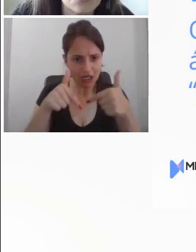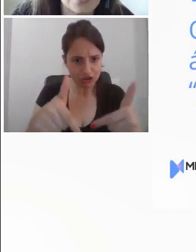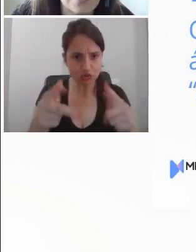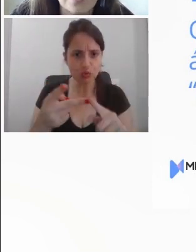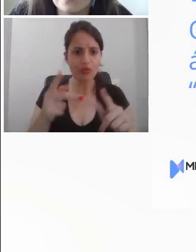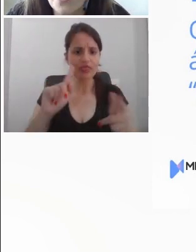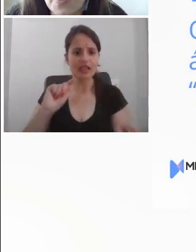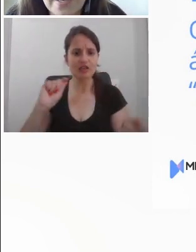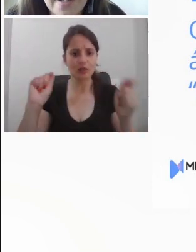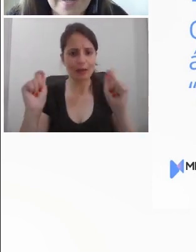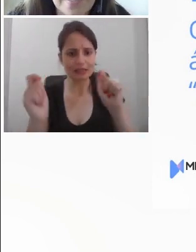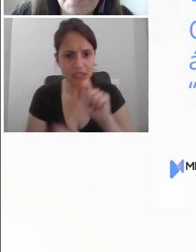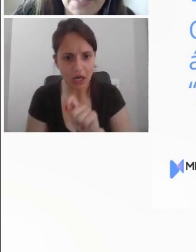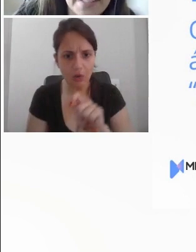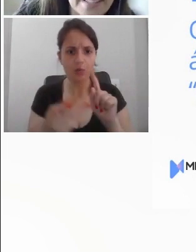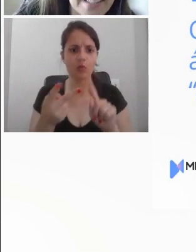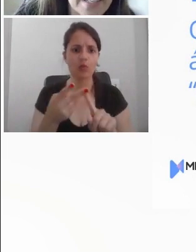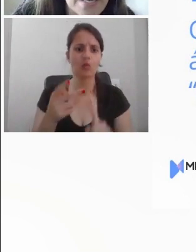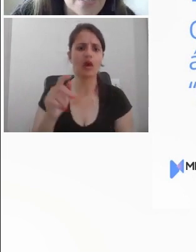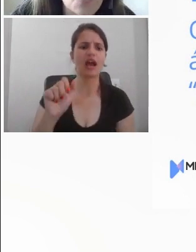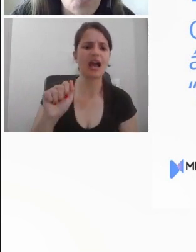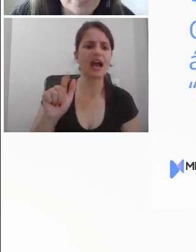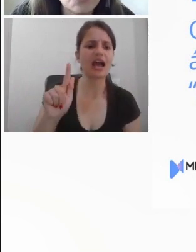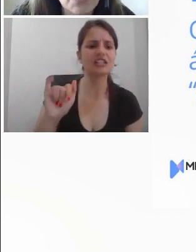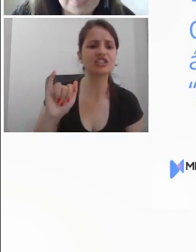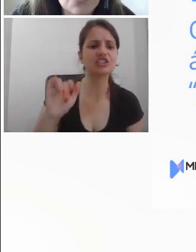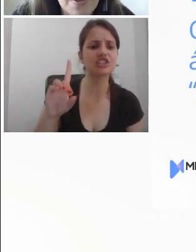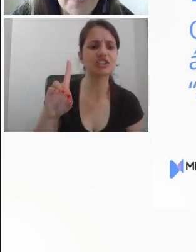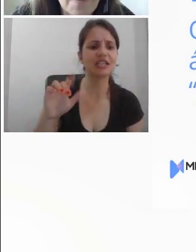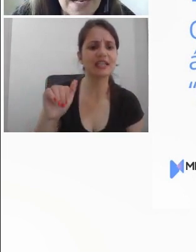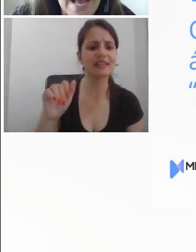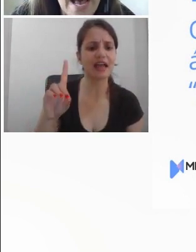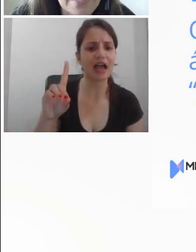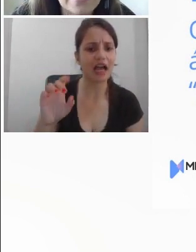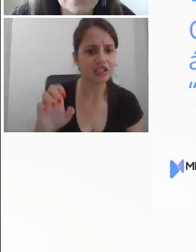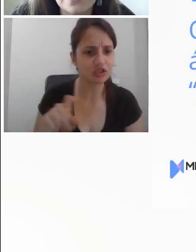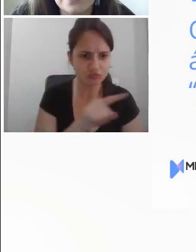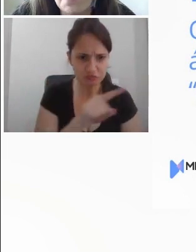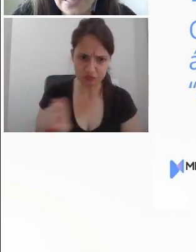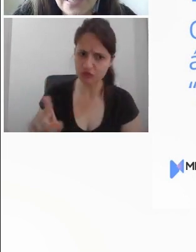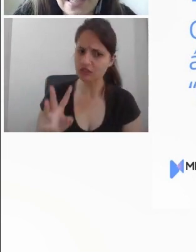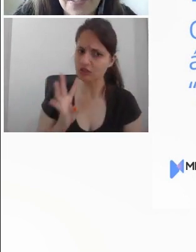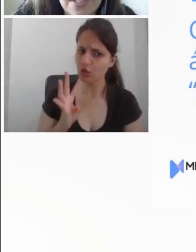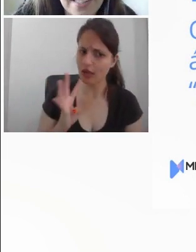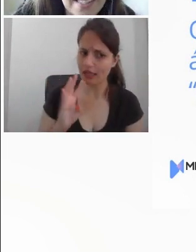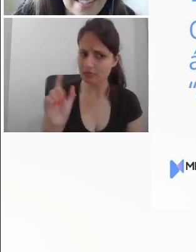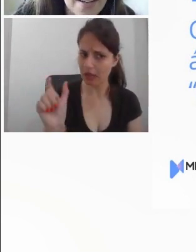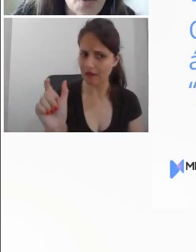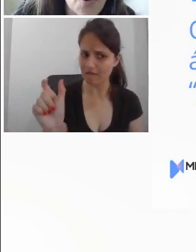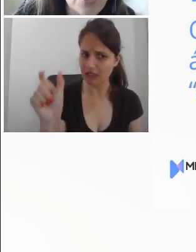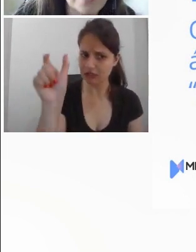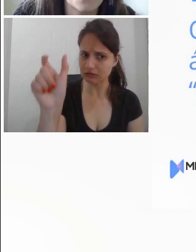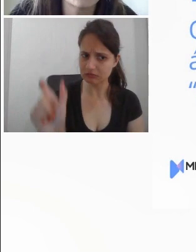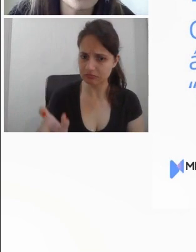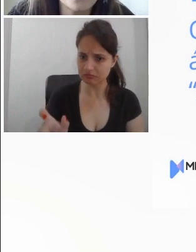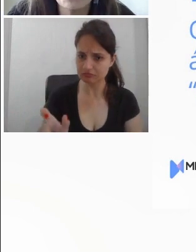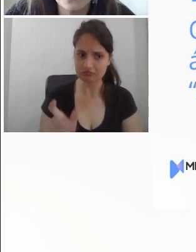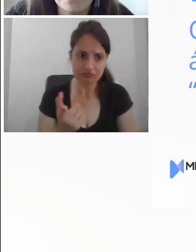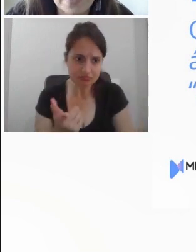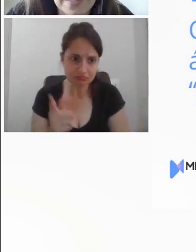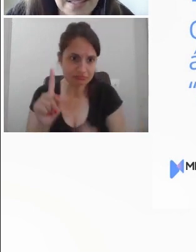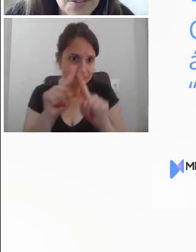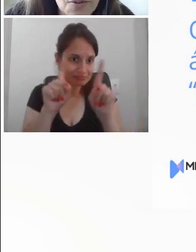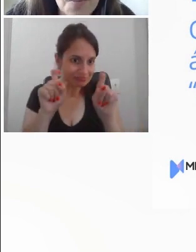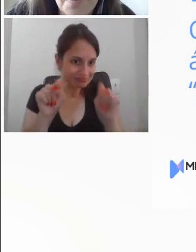agilidade scr camba o quanto isso é familiar se as empresas que vocês estão hoje estão